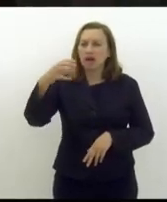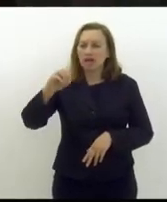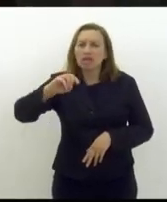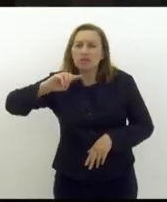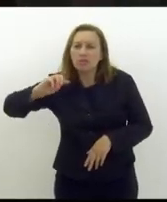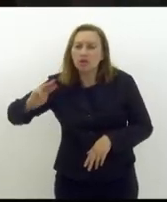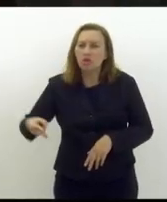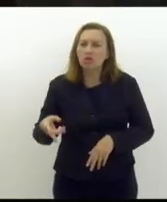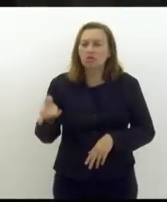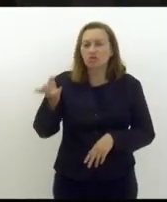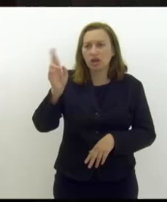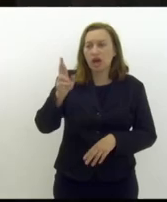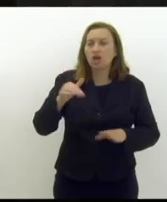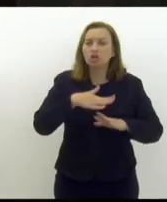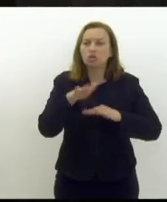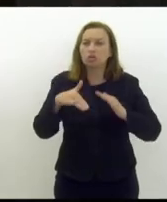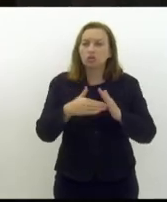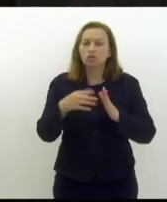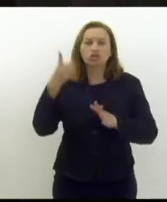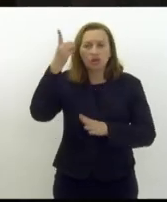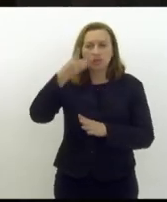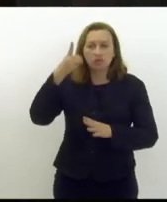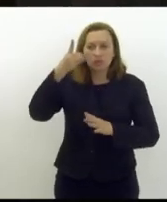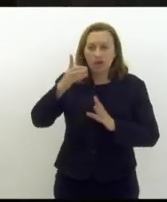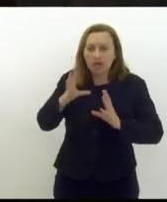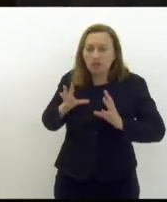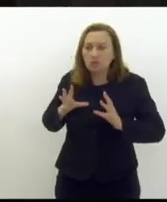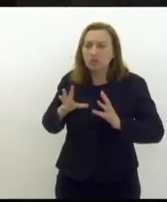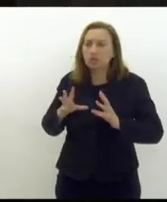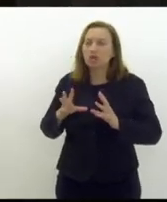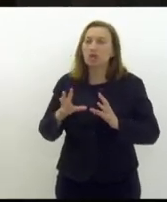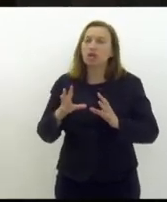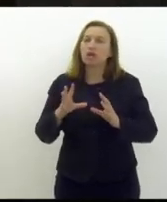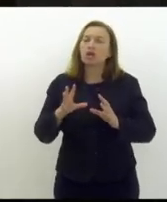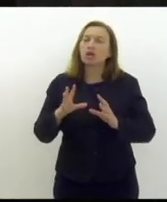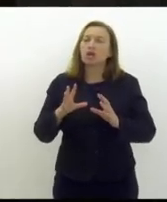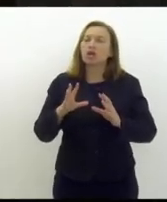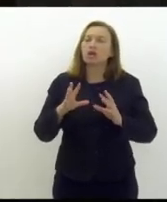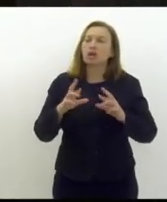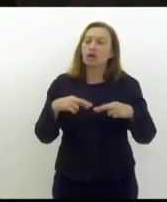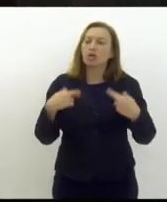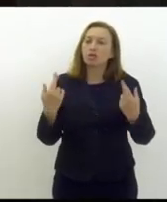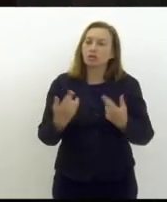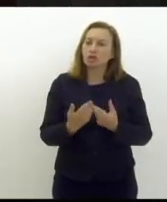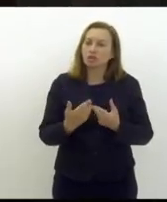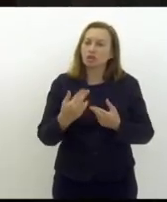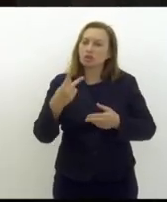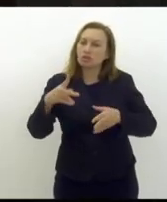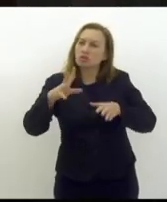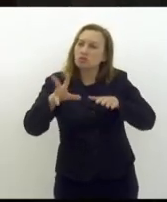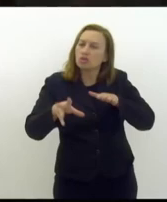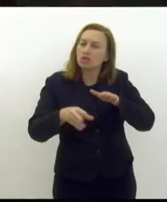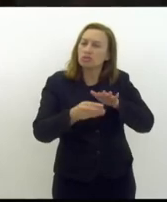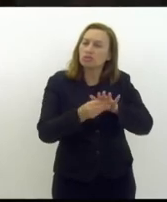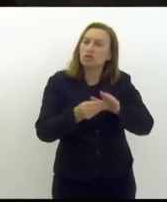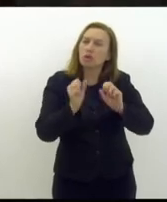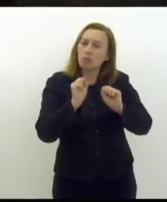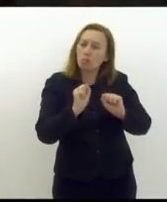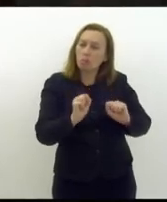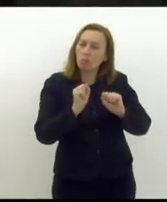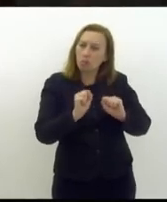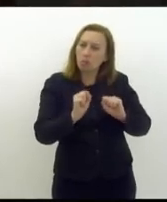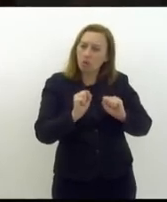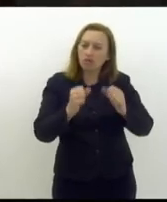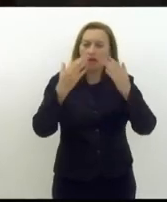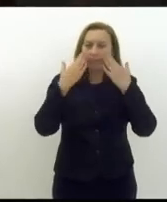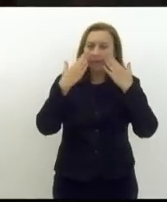todos os deputados reunidos em suas emendas apenas podem manejar a pior elas